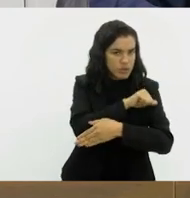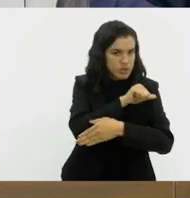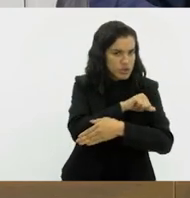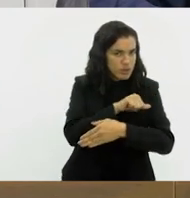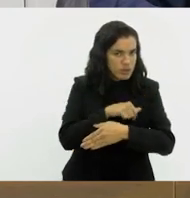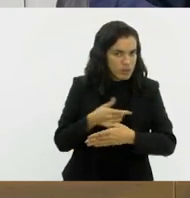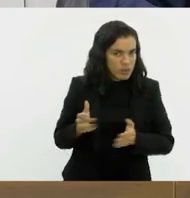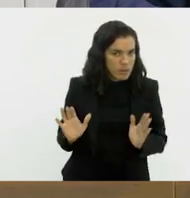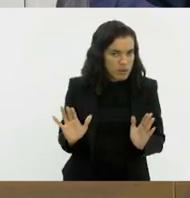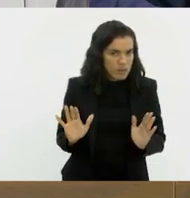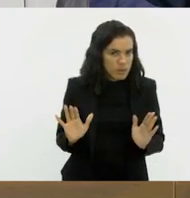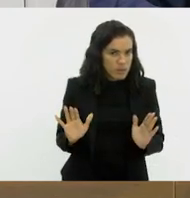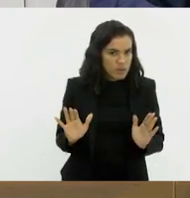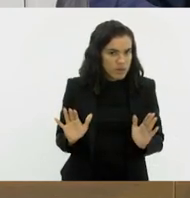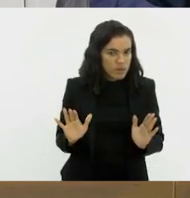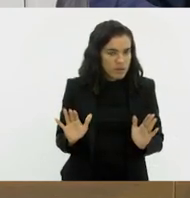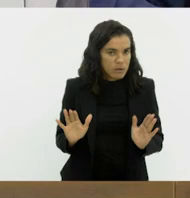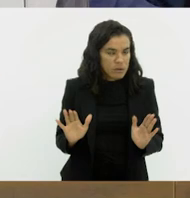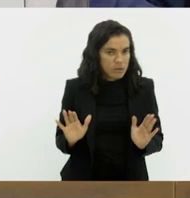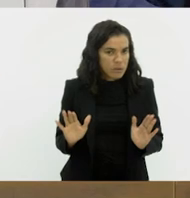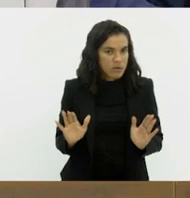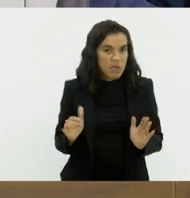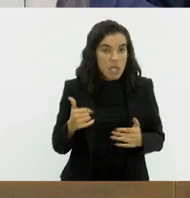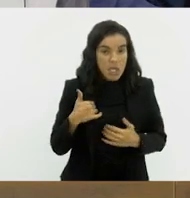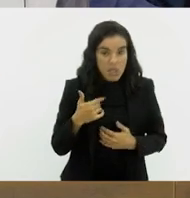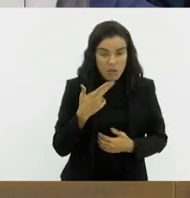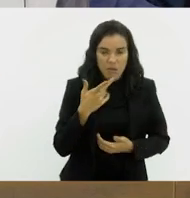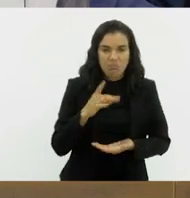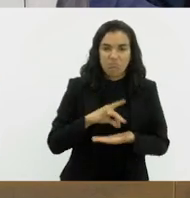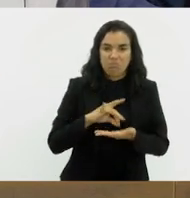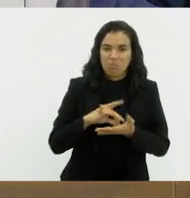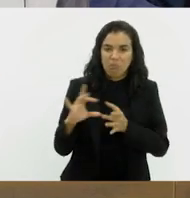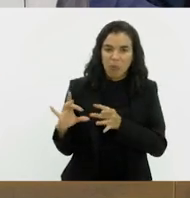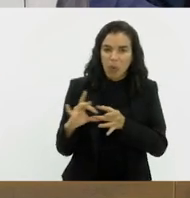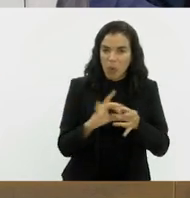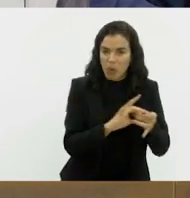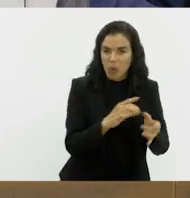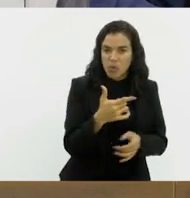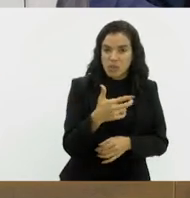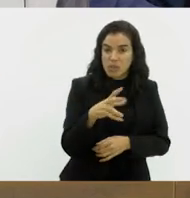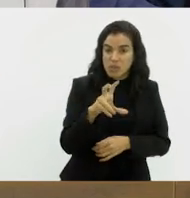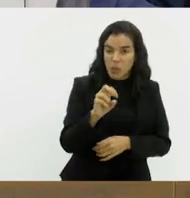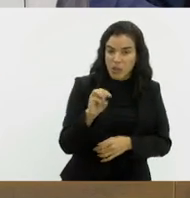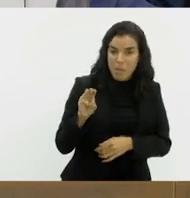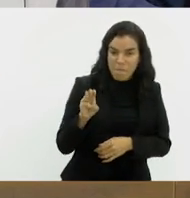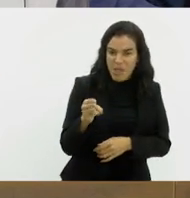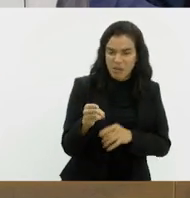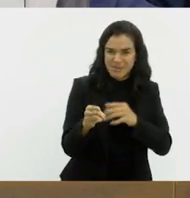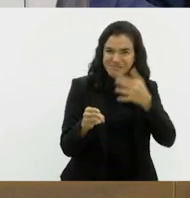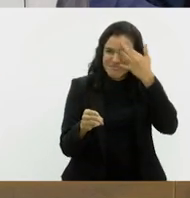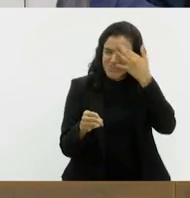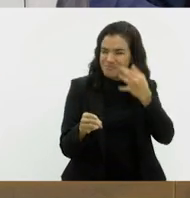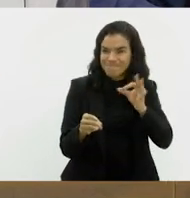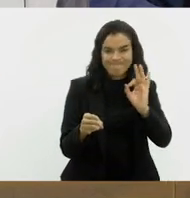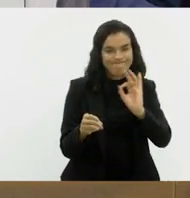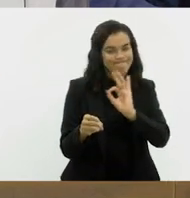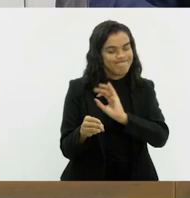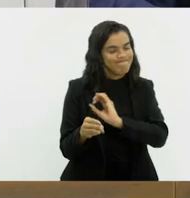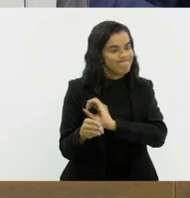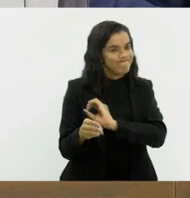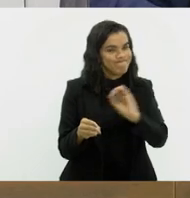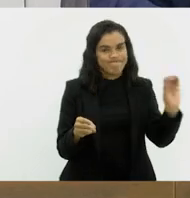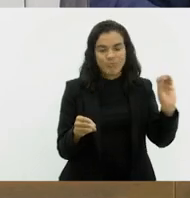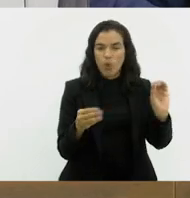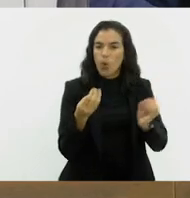Rio de Janeiro. Assim, eu sinceramente, num contexto de 250 milhões, deputado, eu não consigo entender essa forma